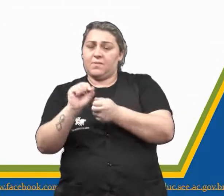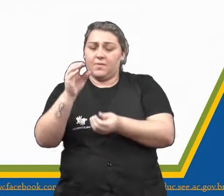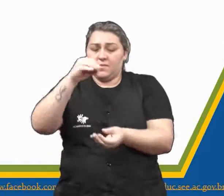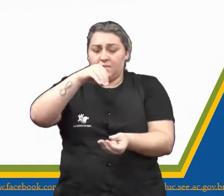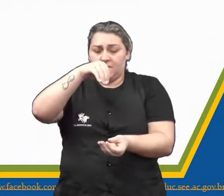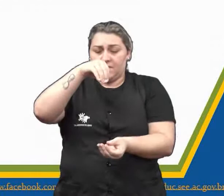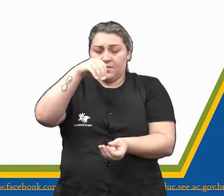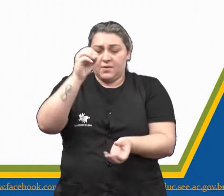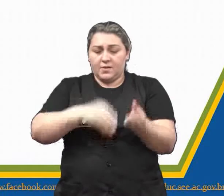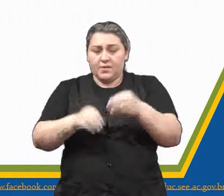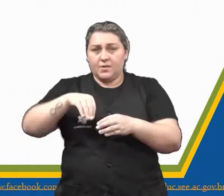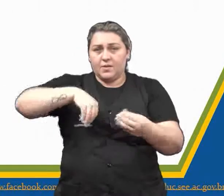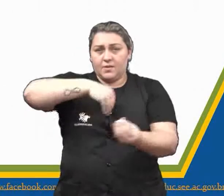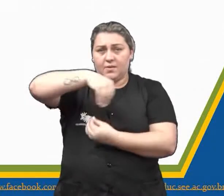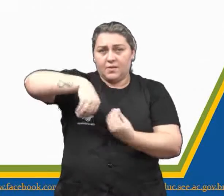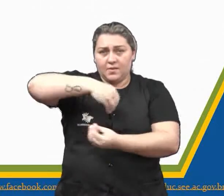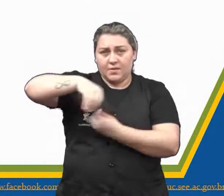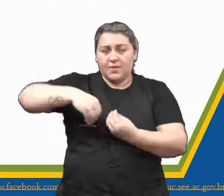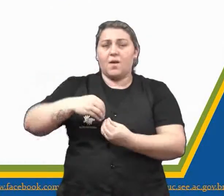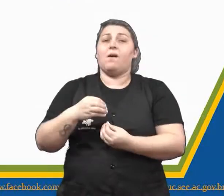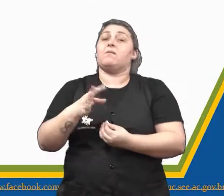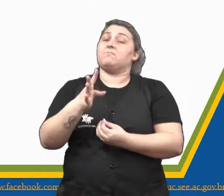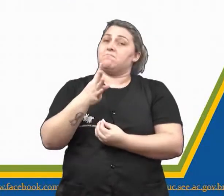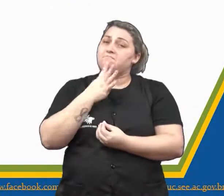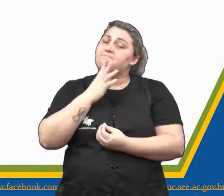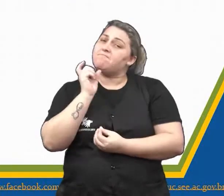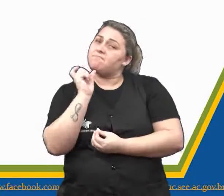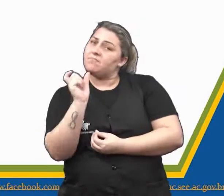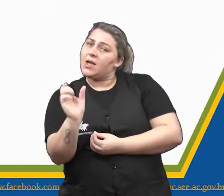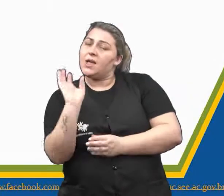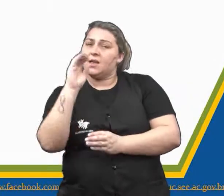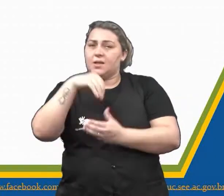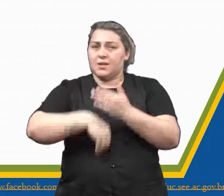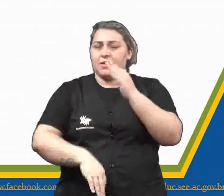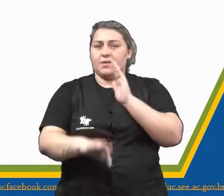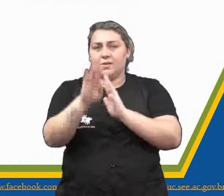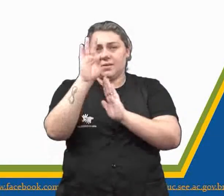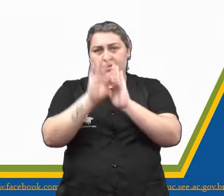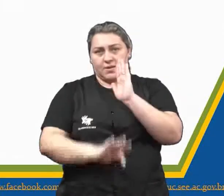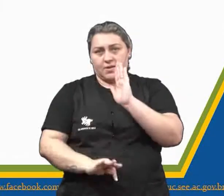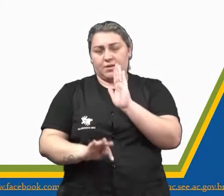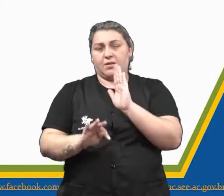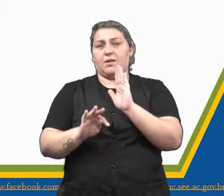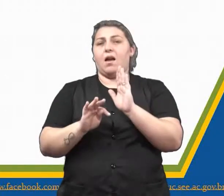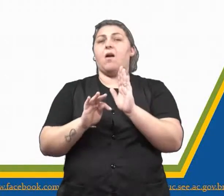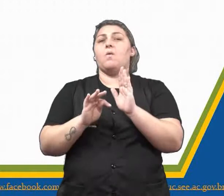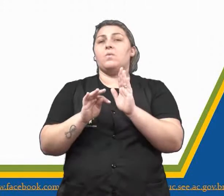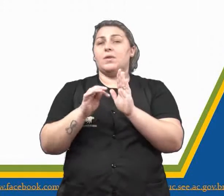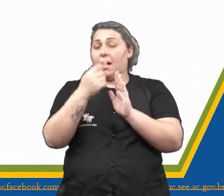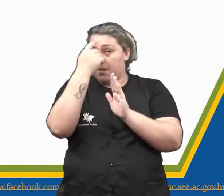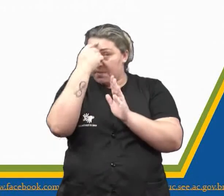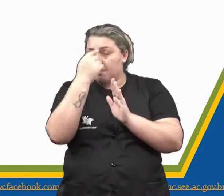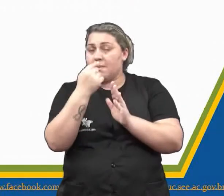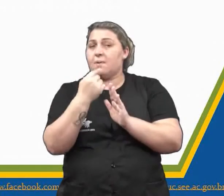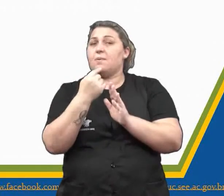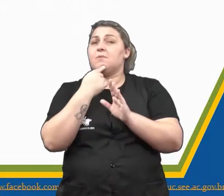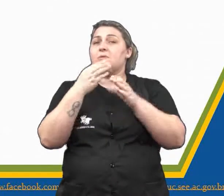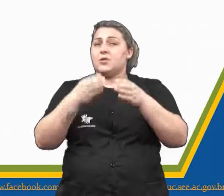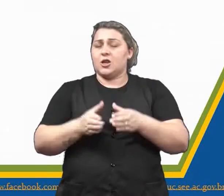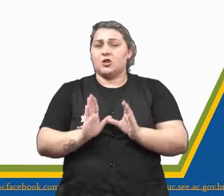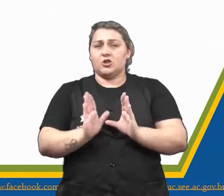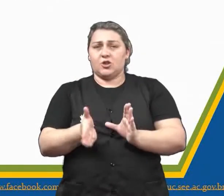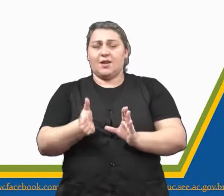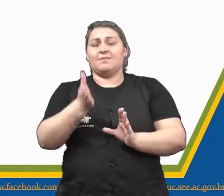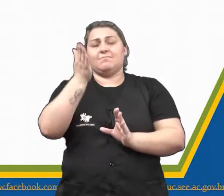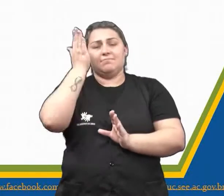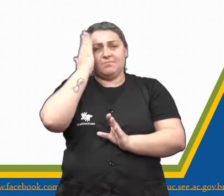sem vocês conseguirem identificar ou reconhecer as palavras dentro desse texto, pela forma com que ela está organizada, a gente já